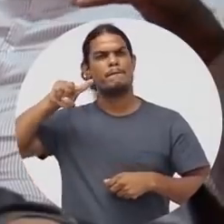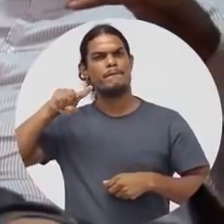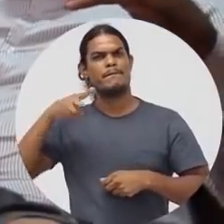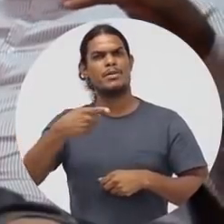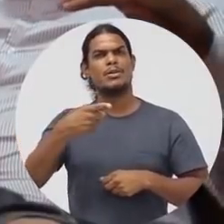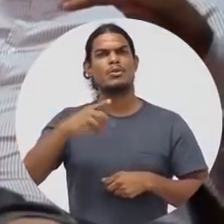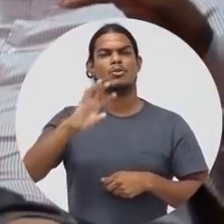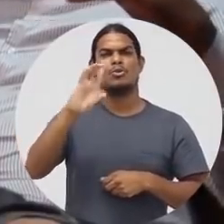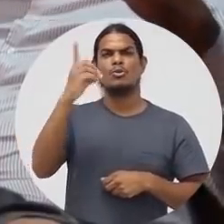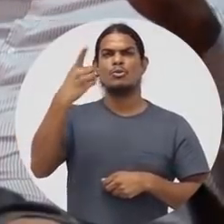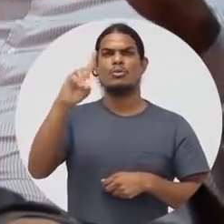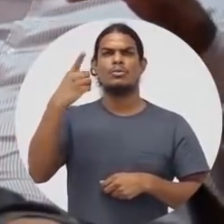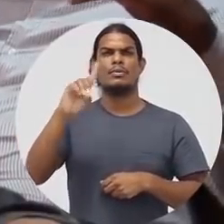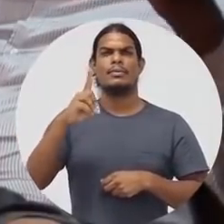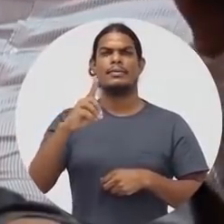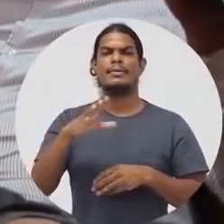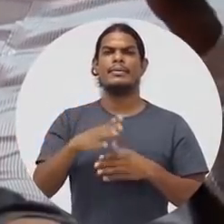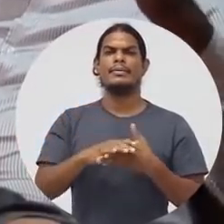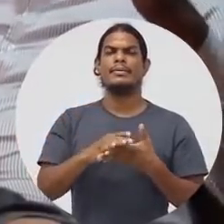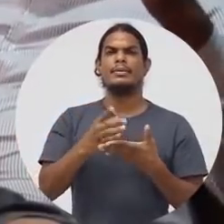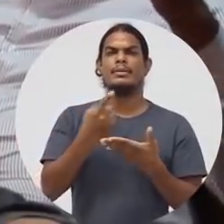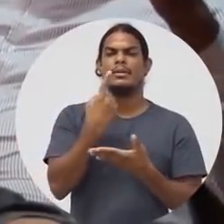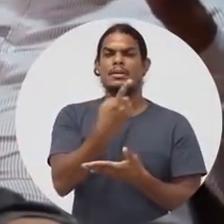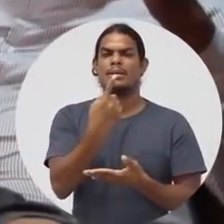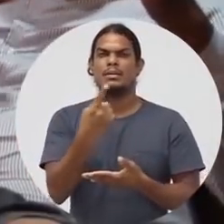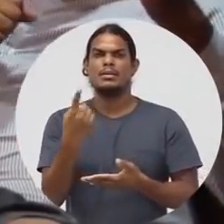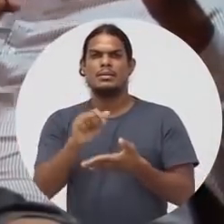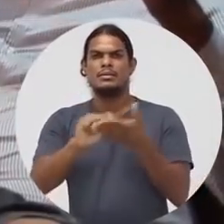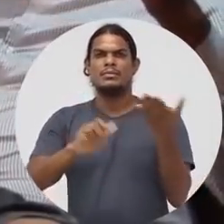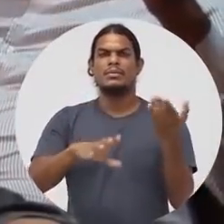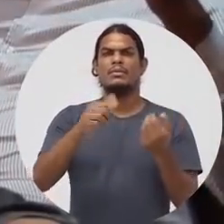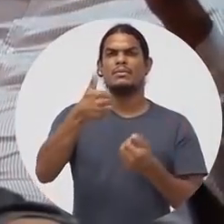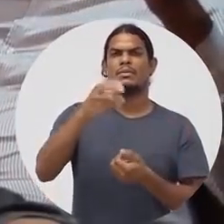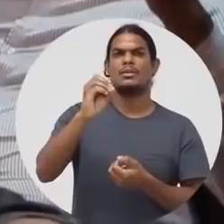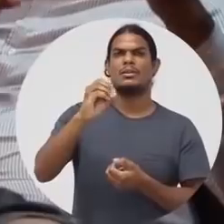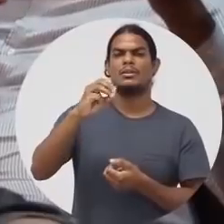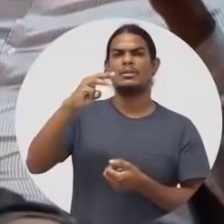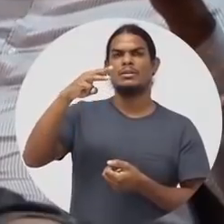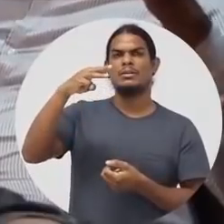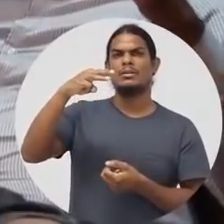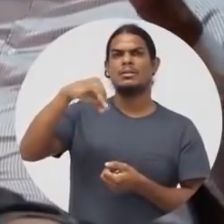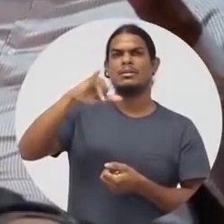operações, cada operação foi 10 mil dólares e eu vou comendo cada parte